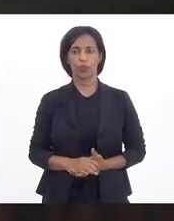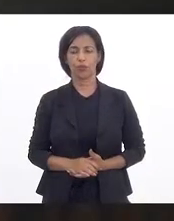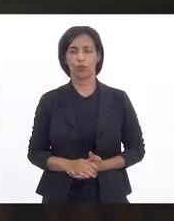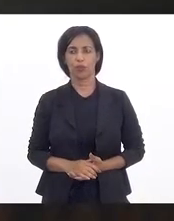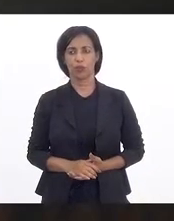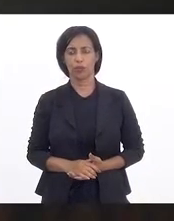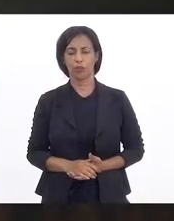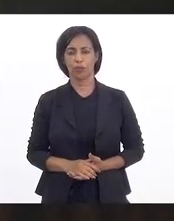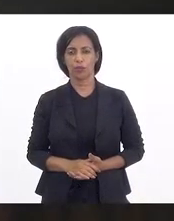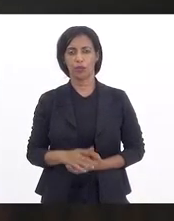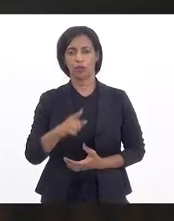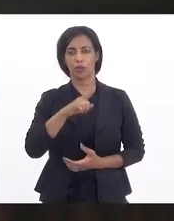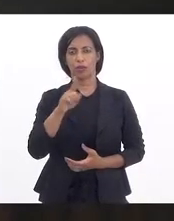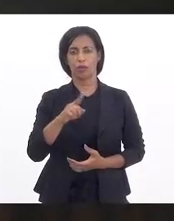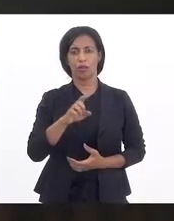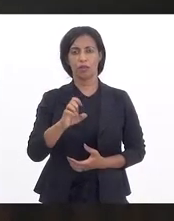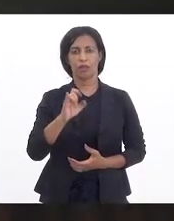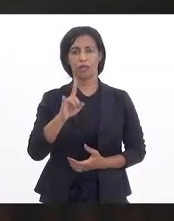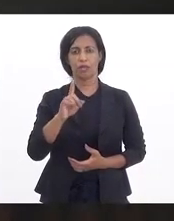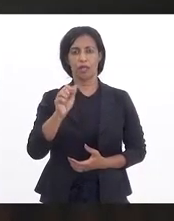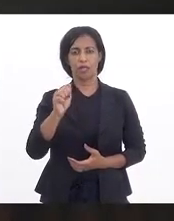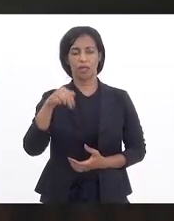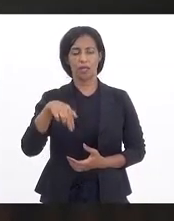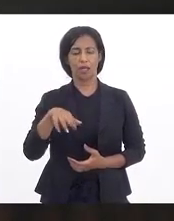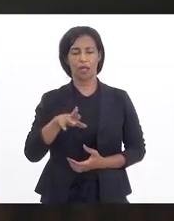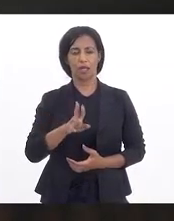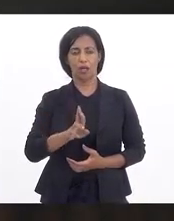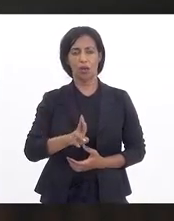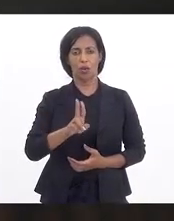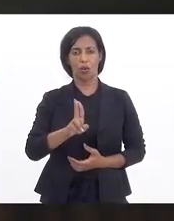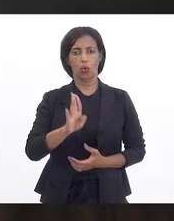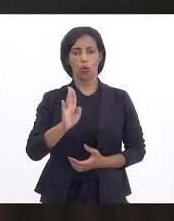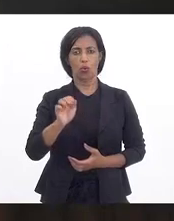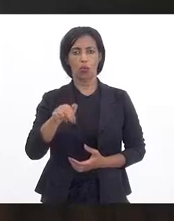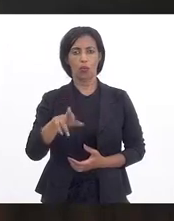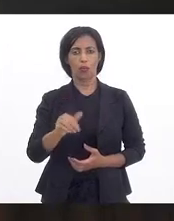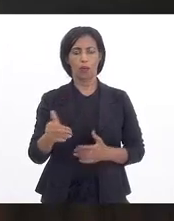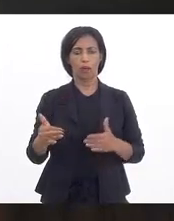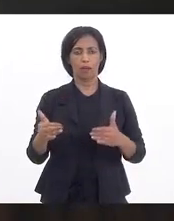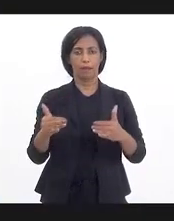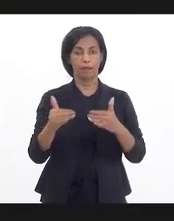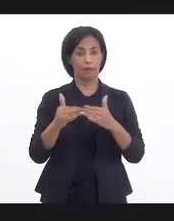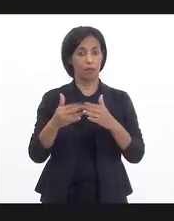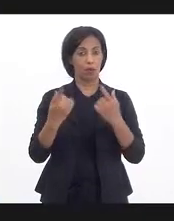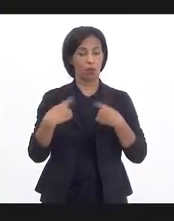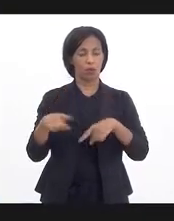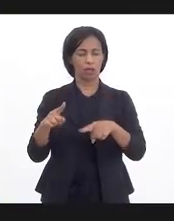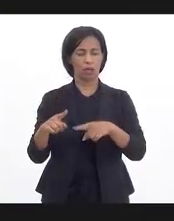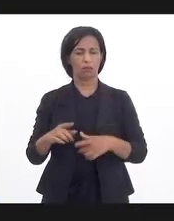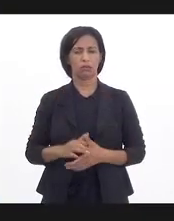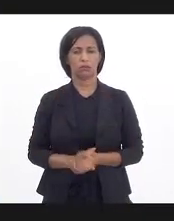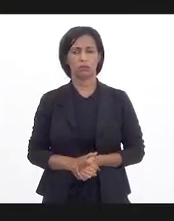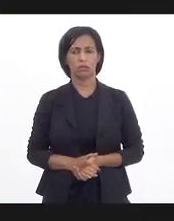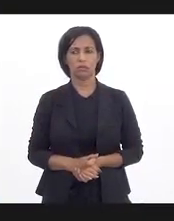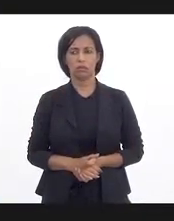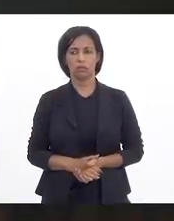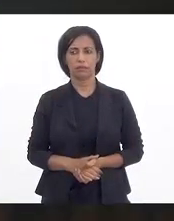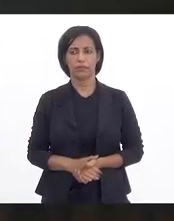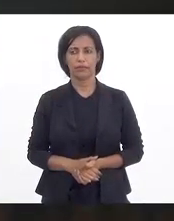eu pagar e dizer dando Deputado Rubens bomtempo apareceu contrário presidenta